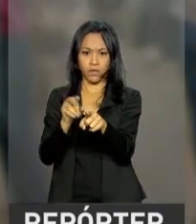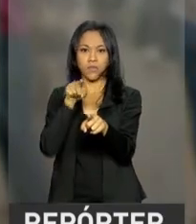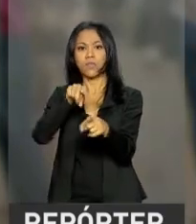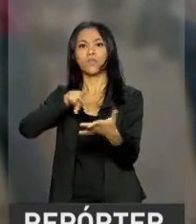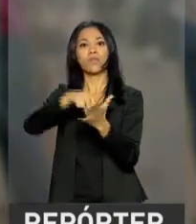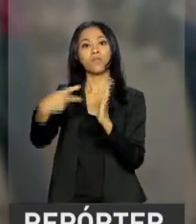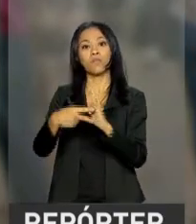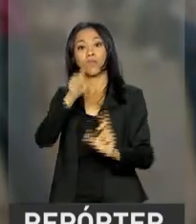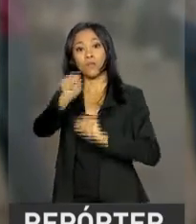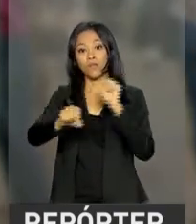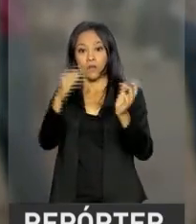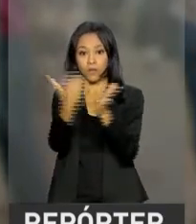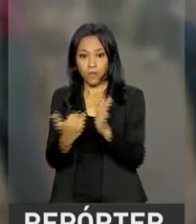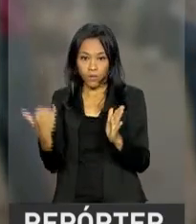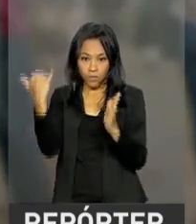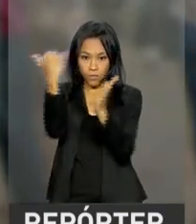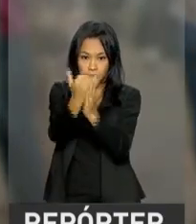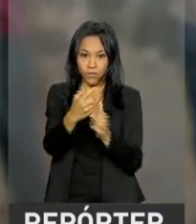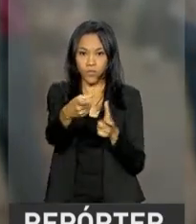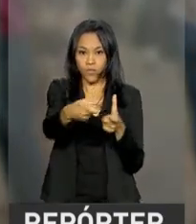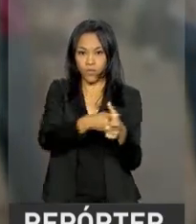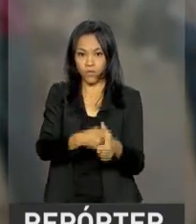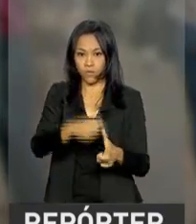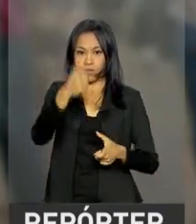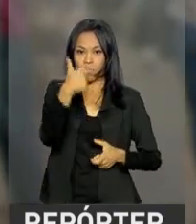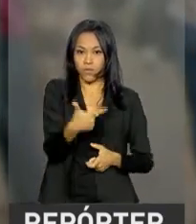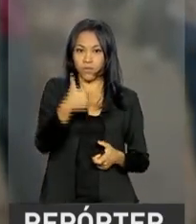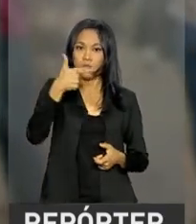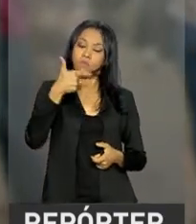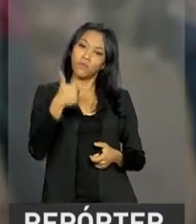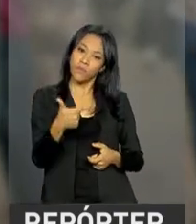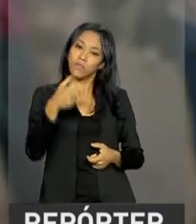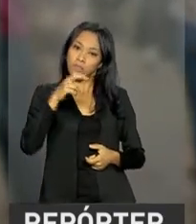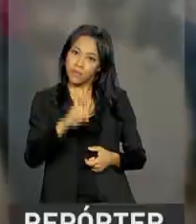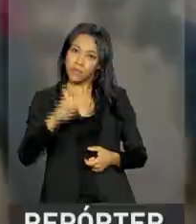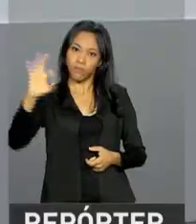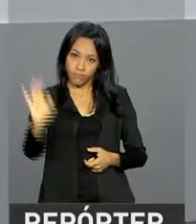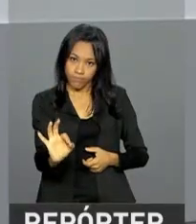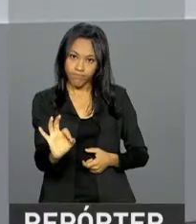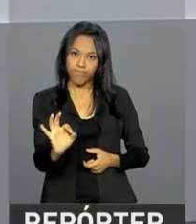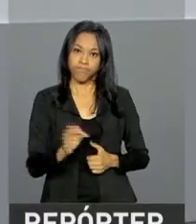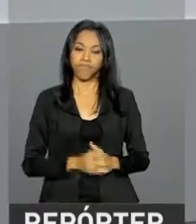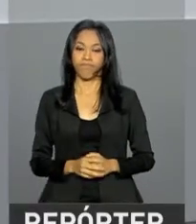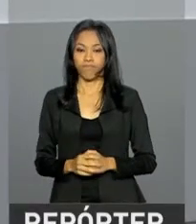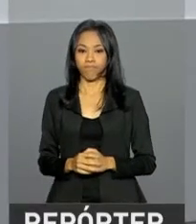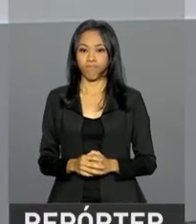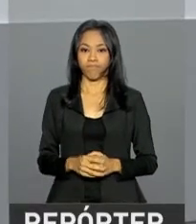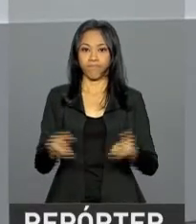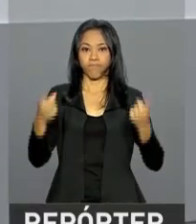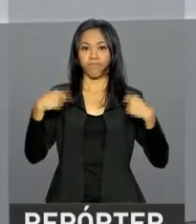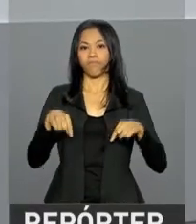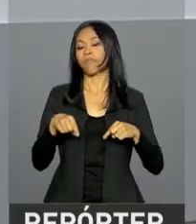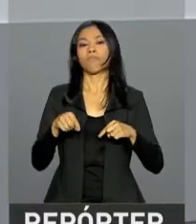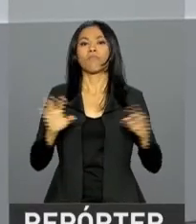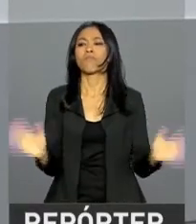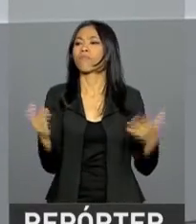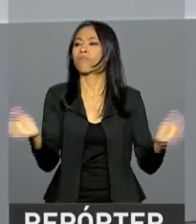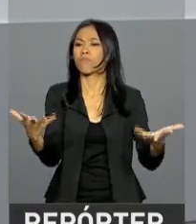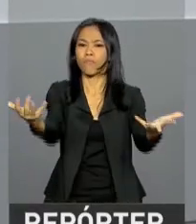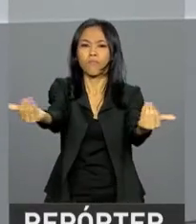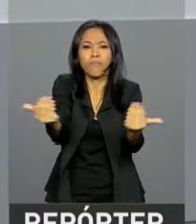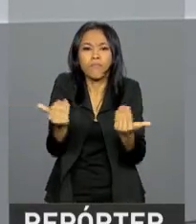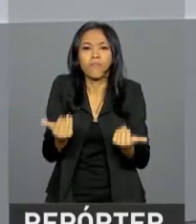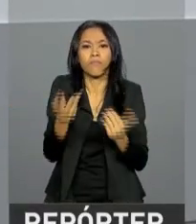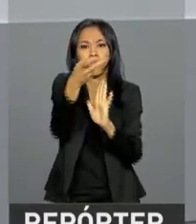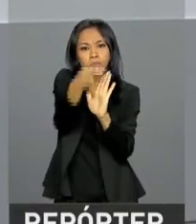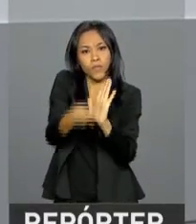que representa um aumento no déficit de 225% envolver a comunidade em projetos